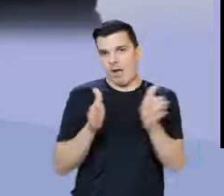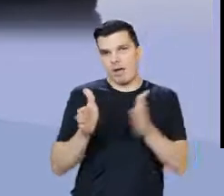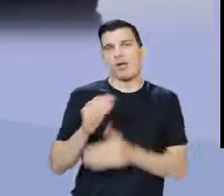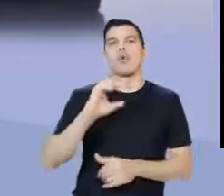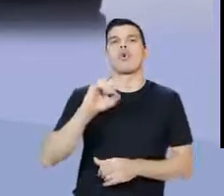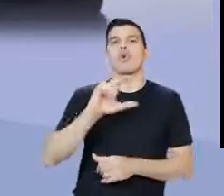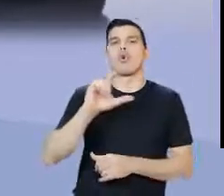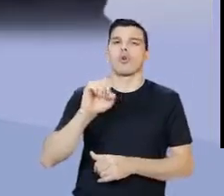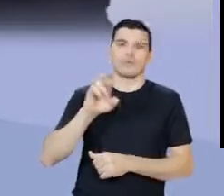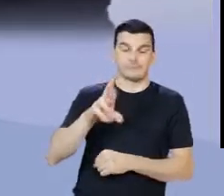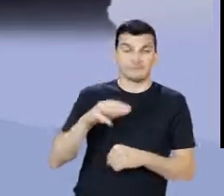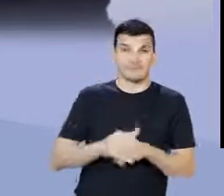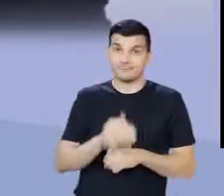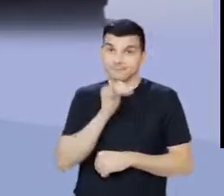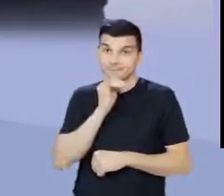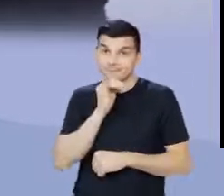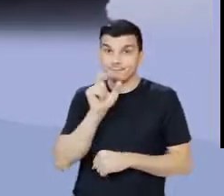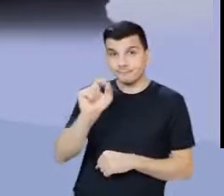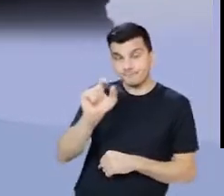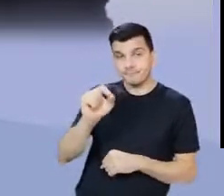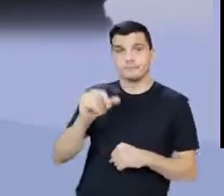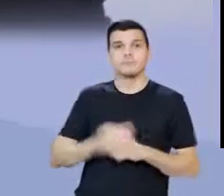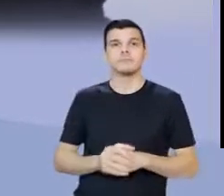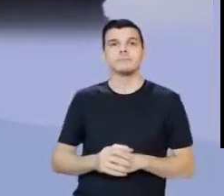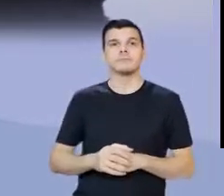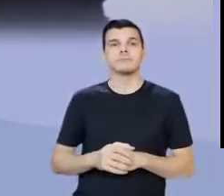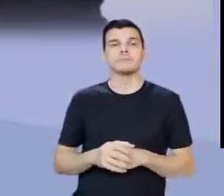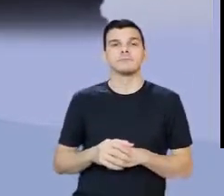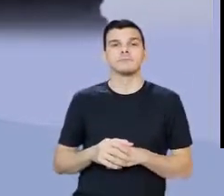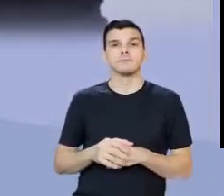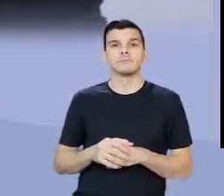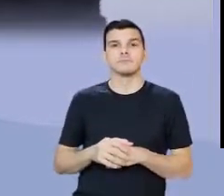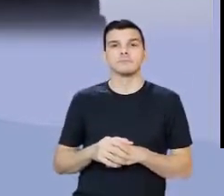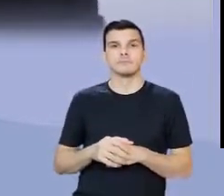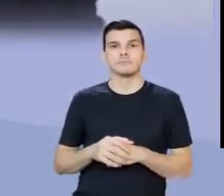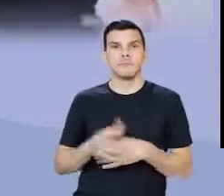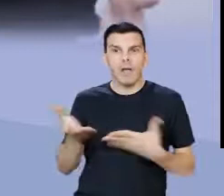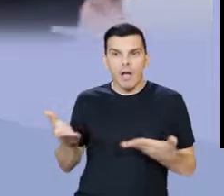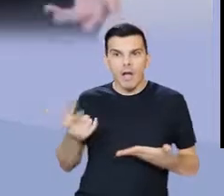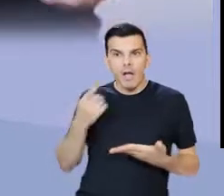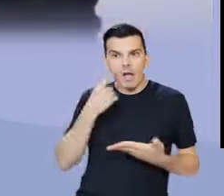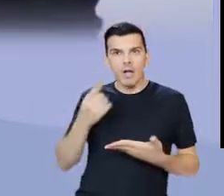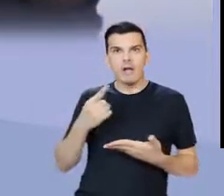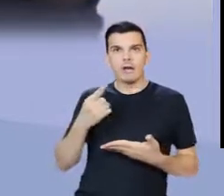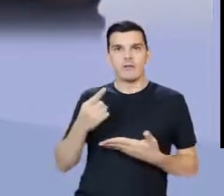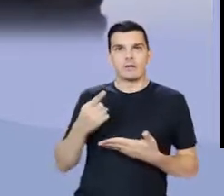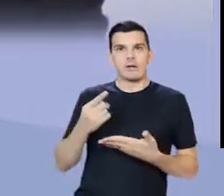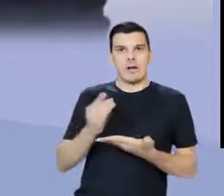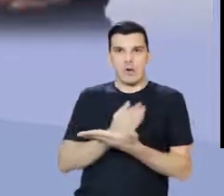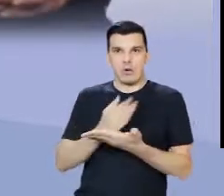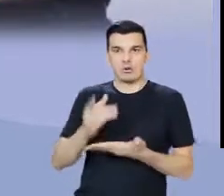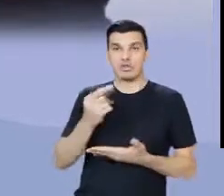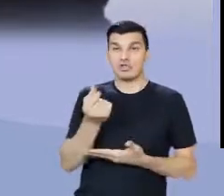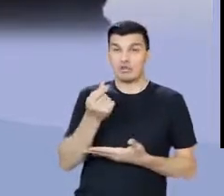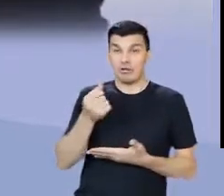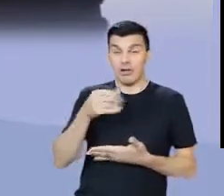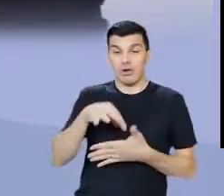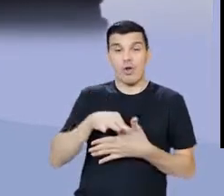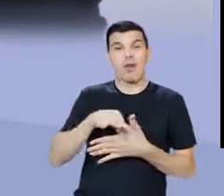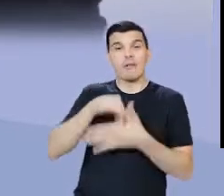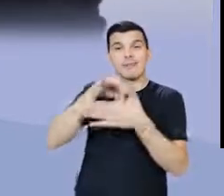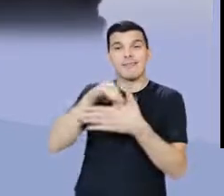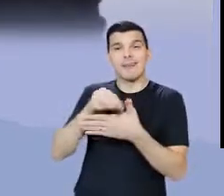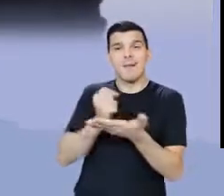marcaram a era de Collor de Mello. Exemplo, né? Carnes para cachorro. Certos ministros pegavam o